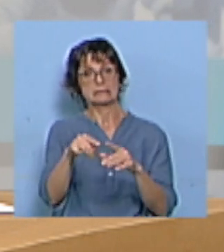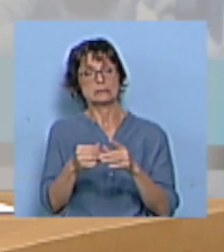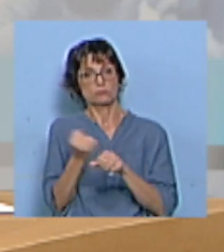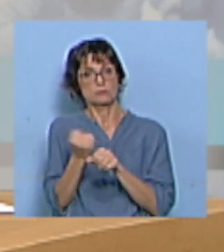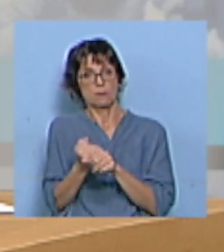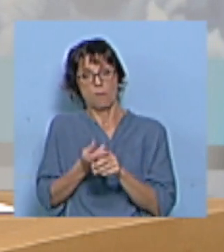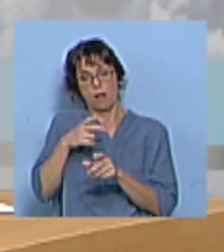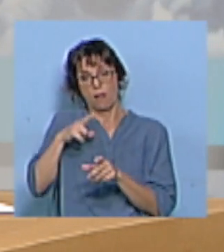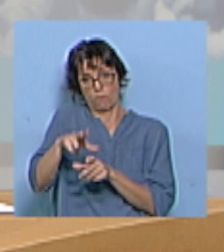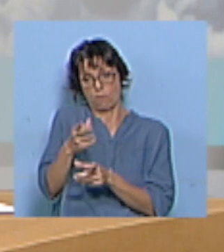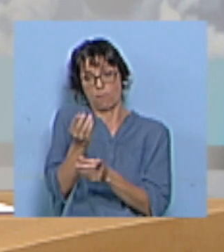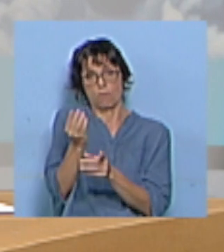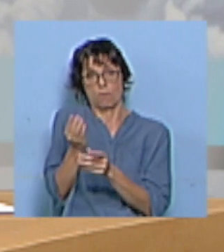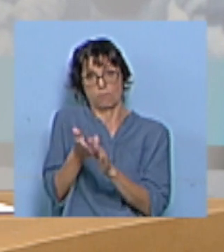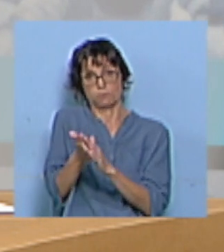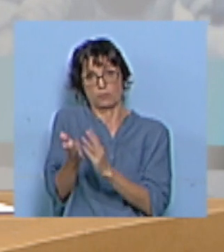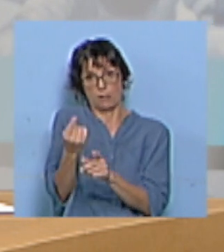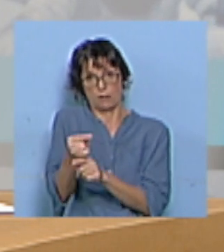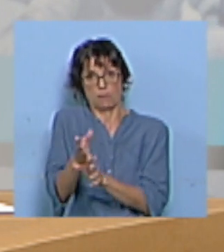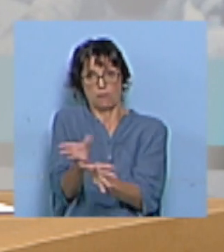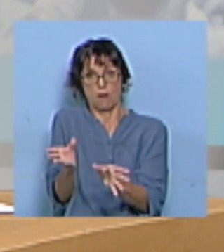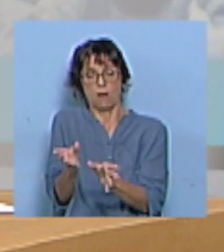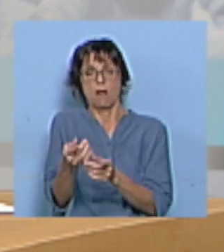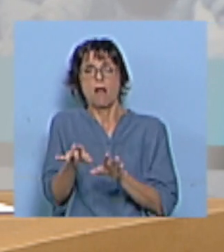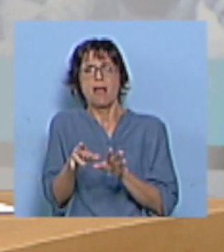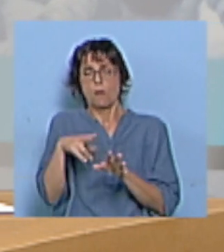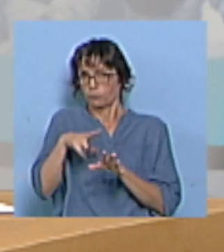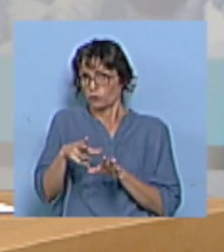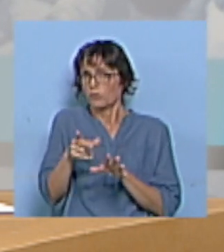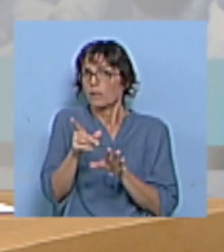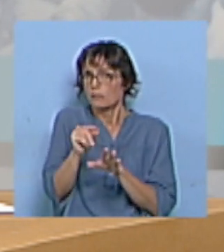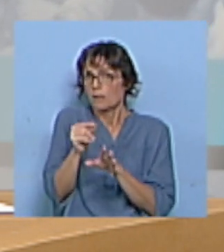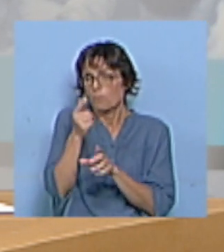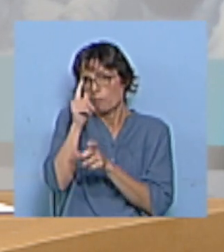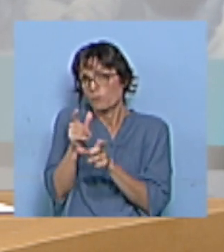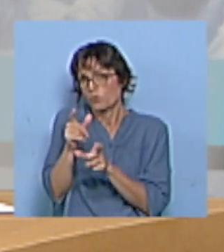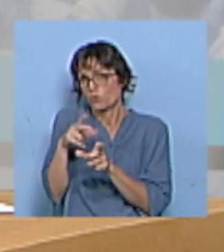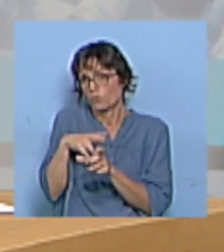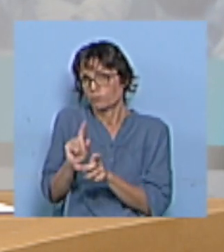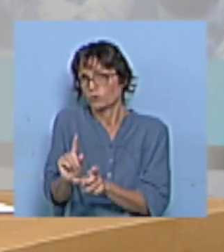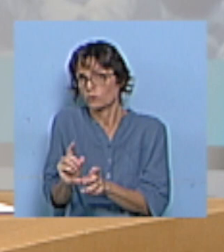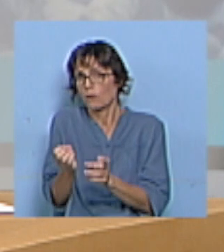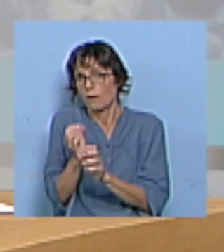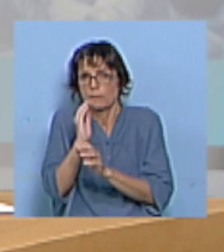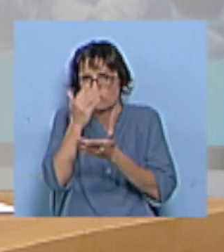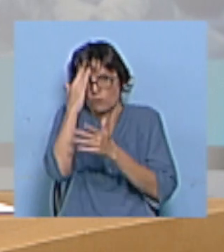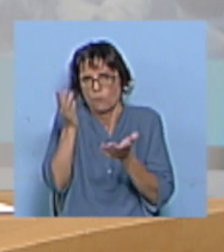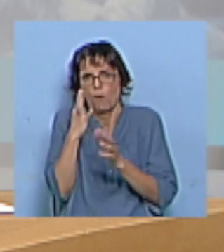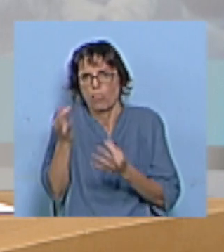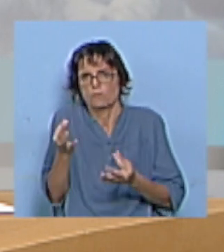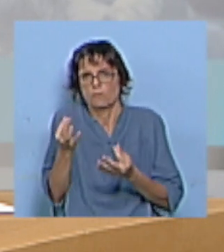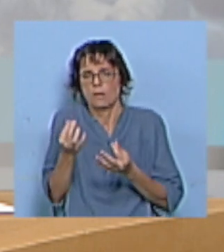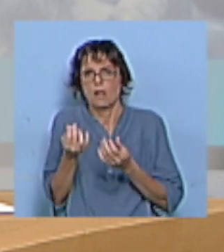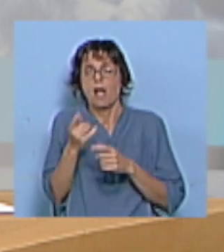Portugal. E vai dar emprego em Portugal a portugueses e não portugueses, mas quer dizer, isso é sempre assim, não é? A mão de obra